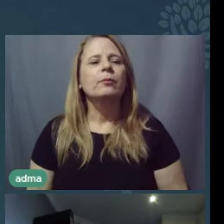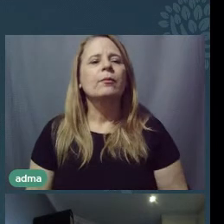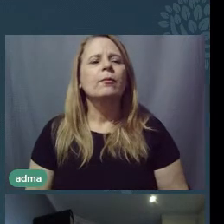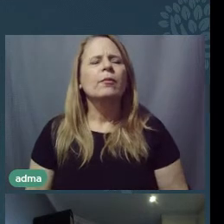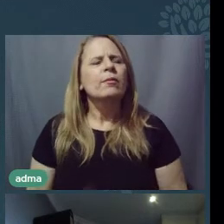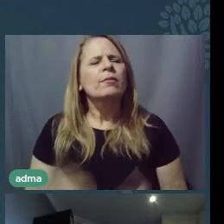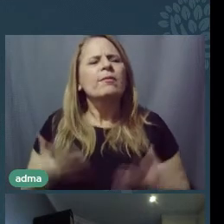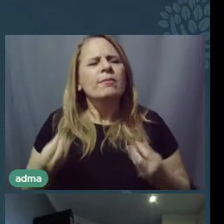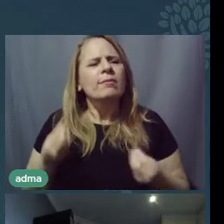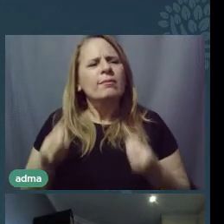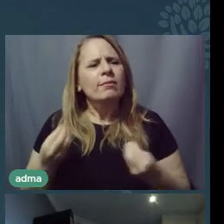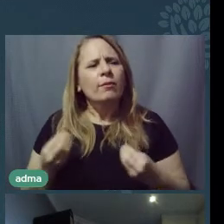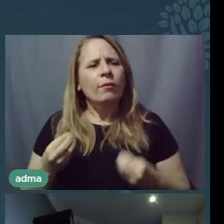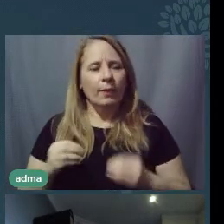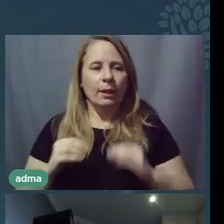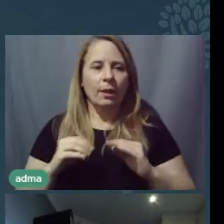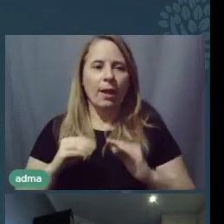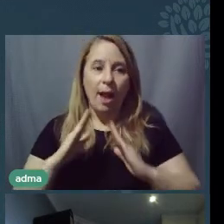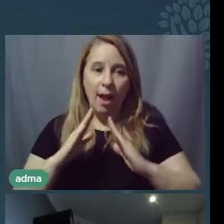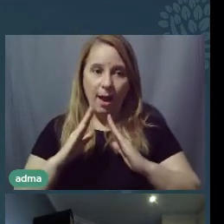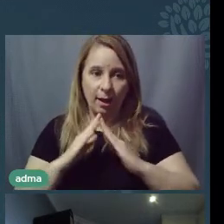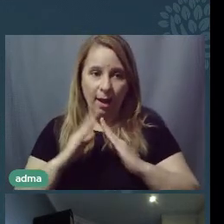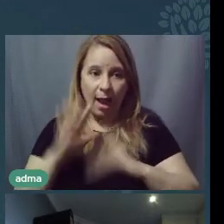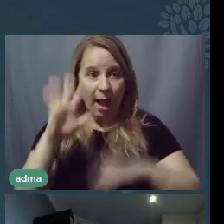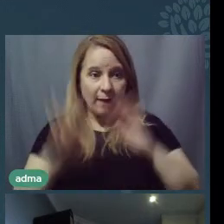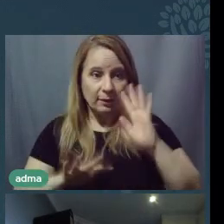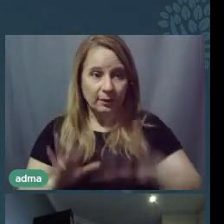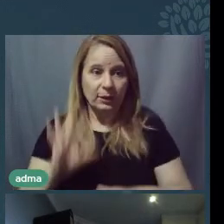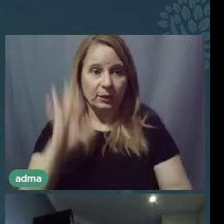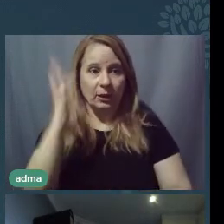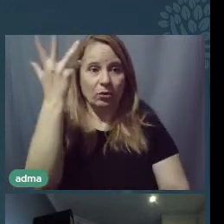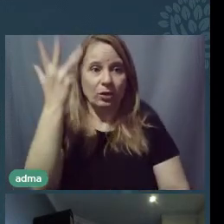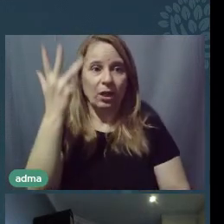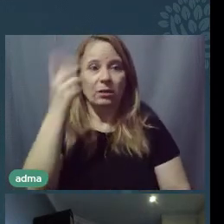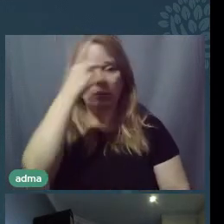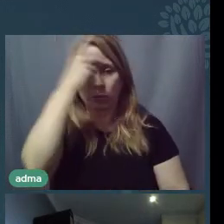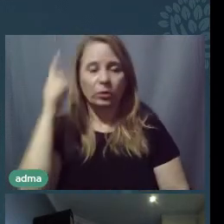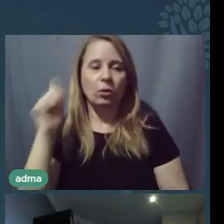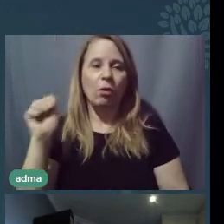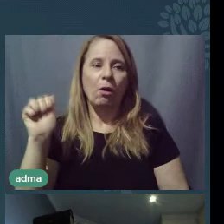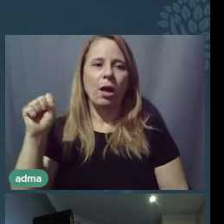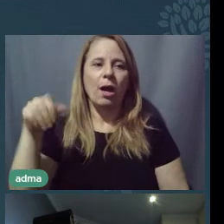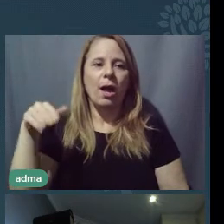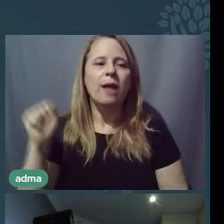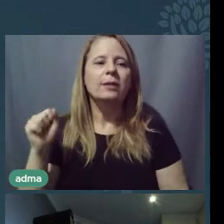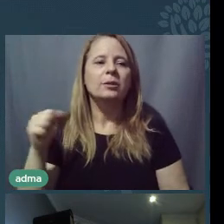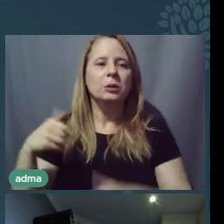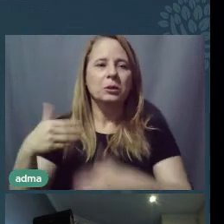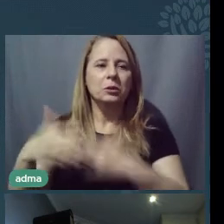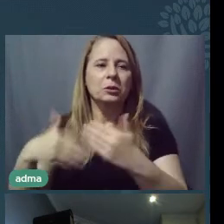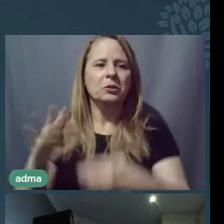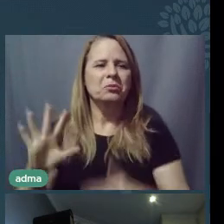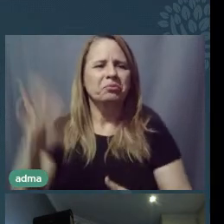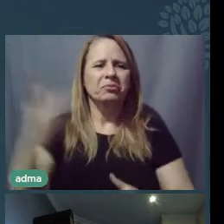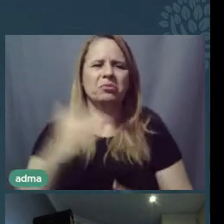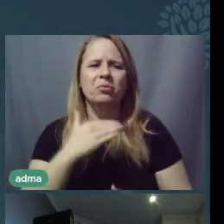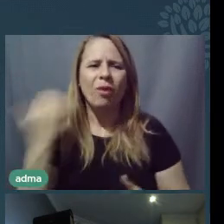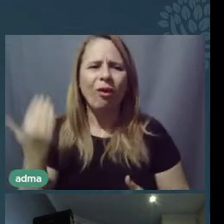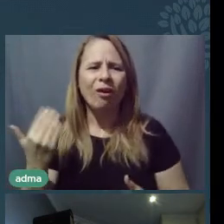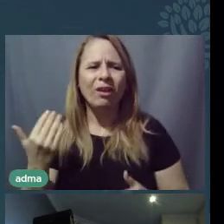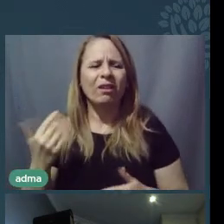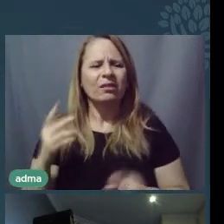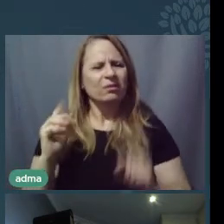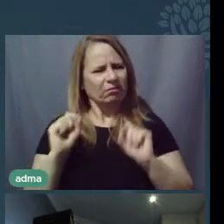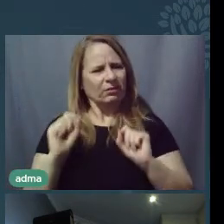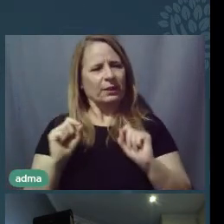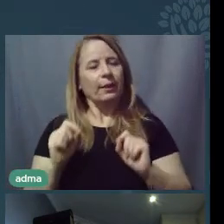asma com evolução fatal, esses pacientes que têm anormalidade permanente da função pulmonar,